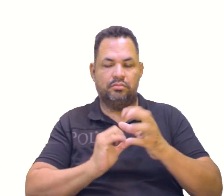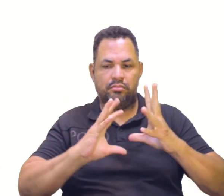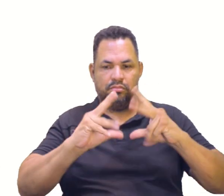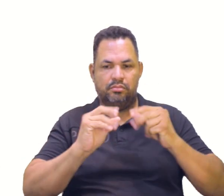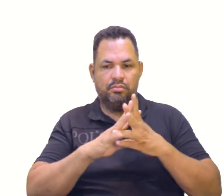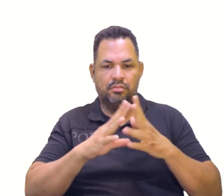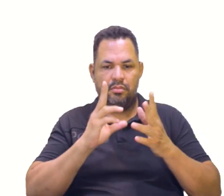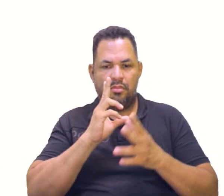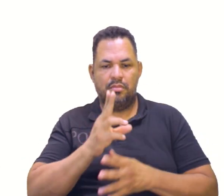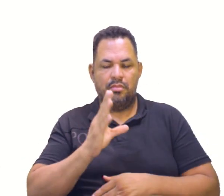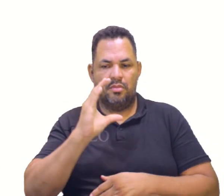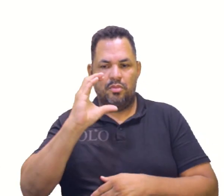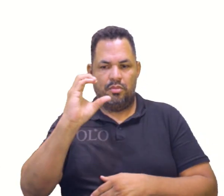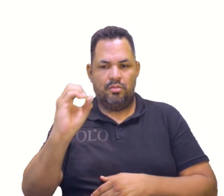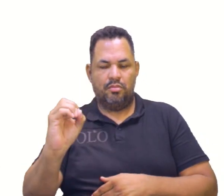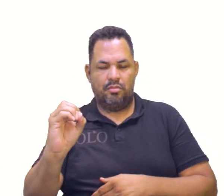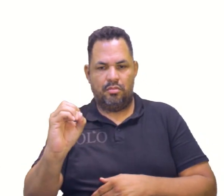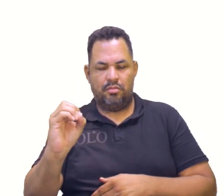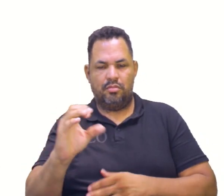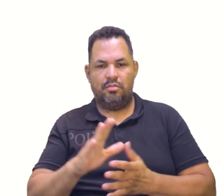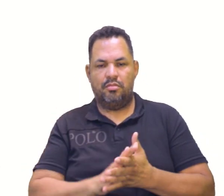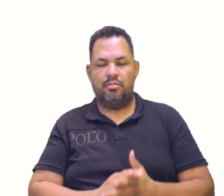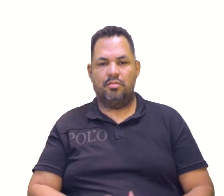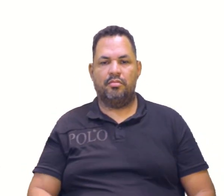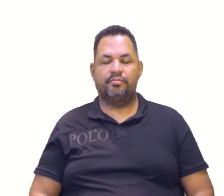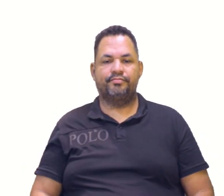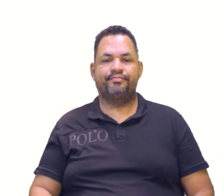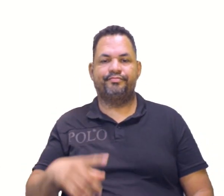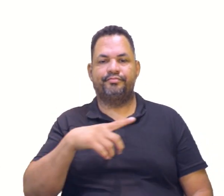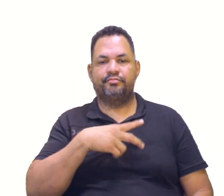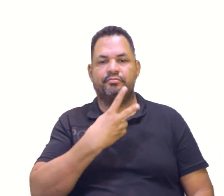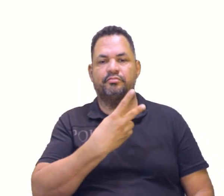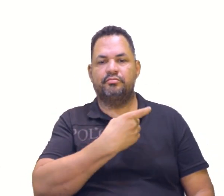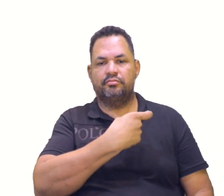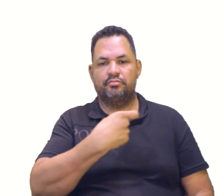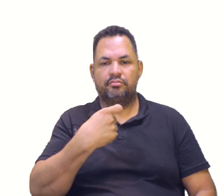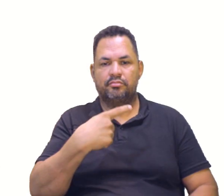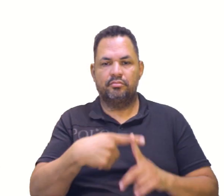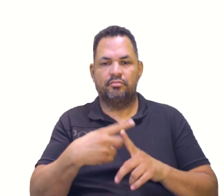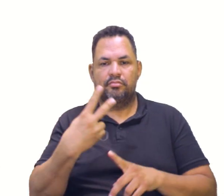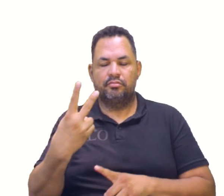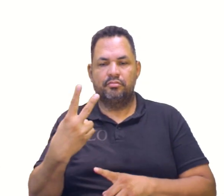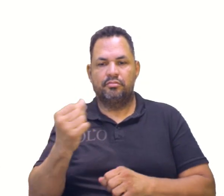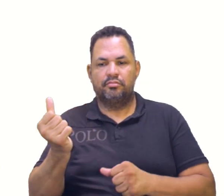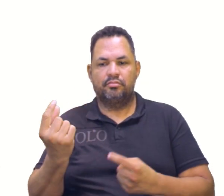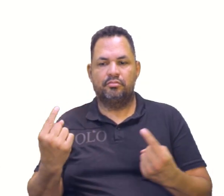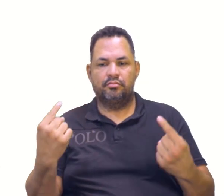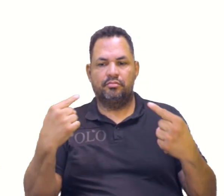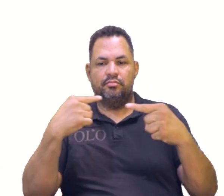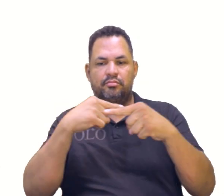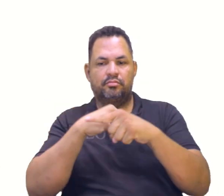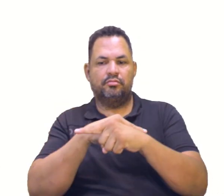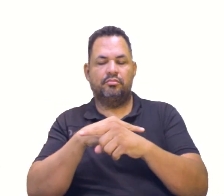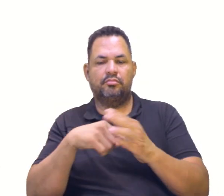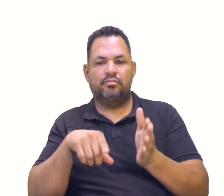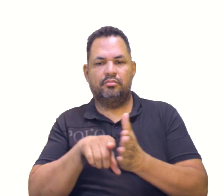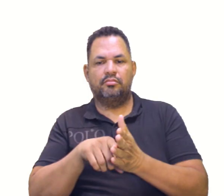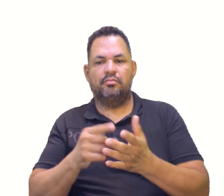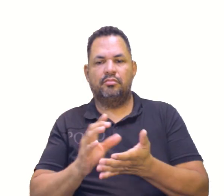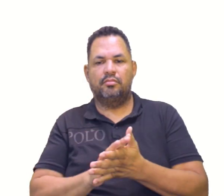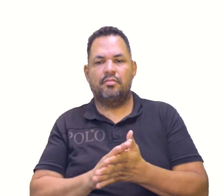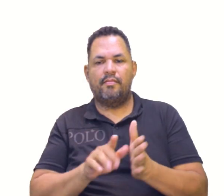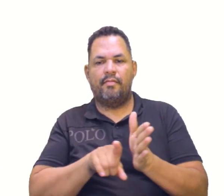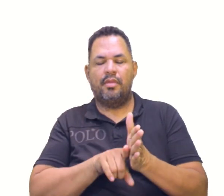e igualar a 0. A gente já tem, a geral, quer dizer, a gente já tem 2x, já tem o mais 2, passa o y para lá negativo